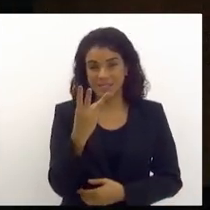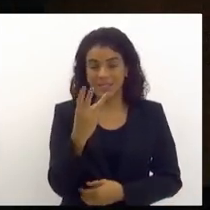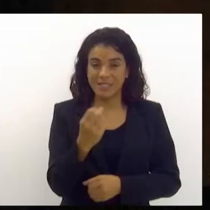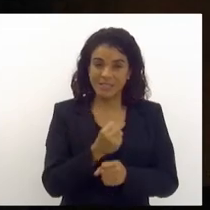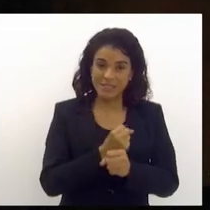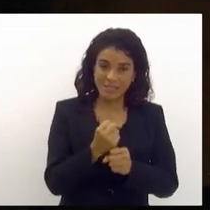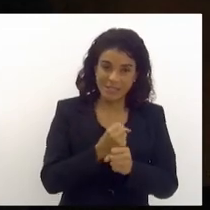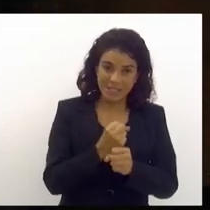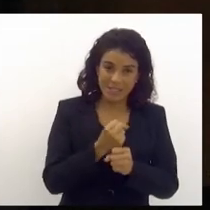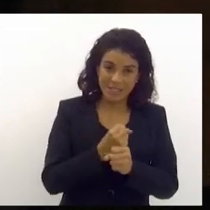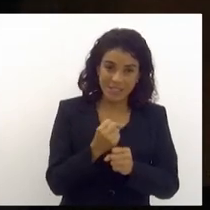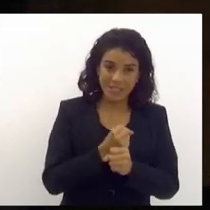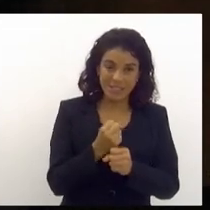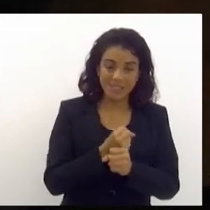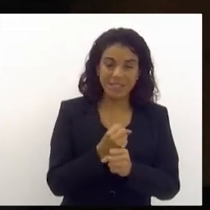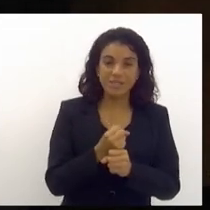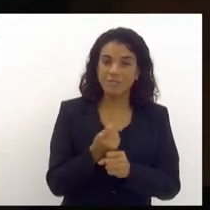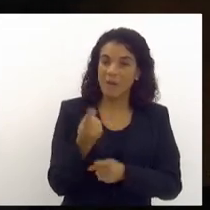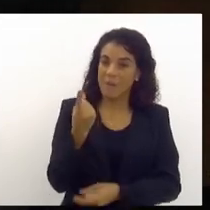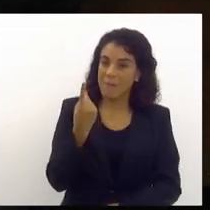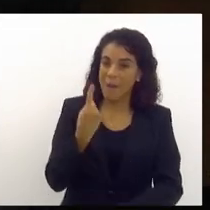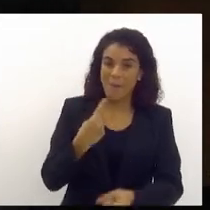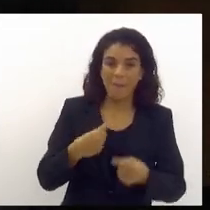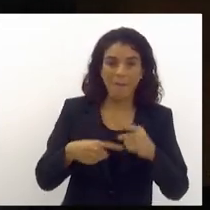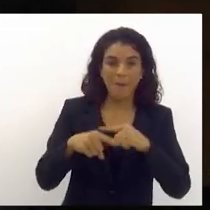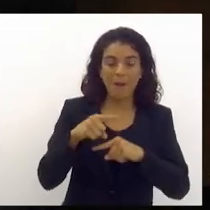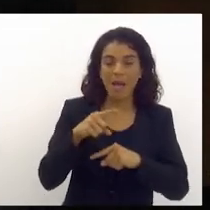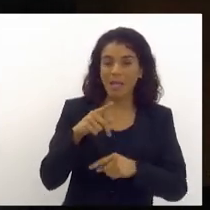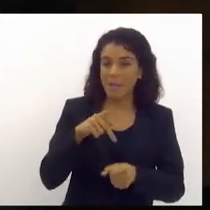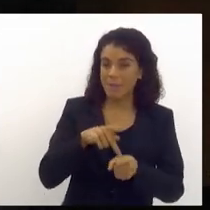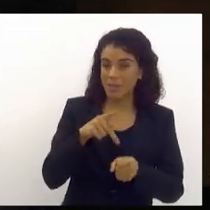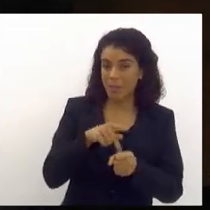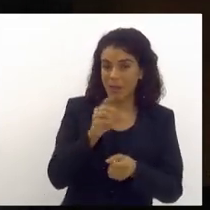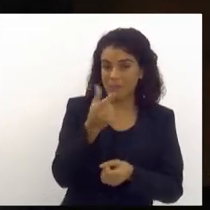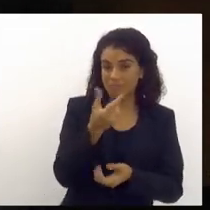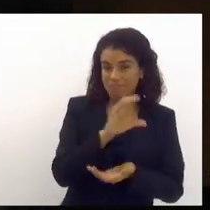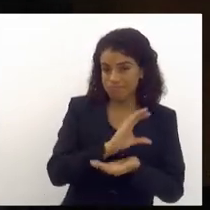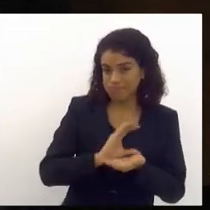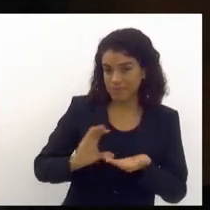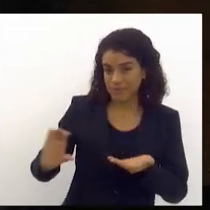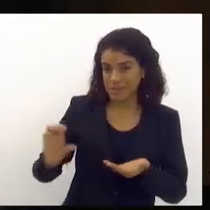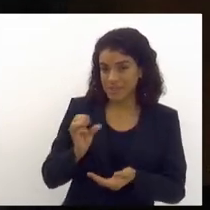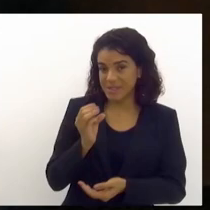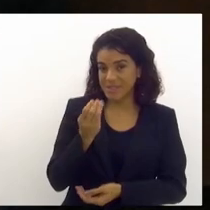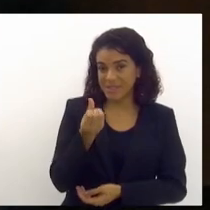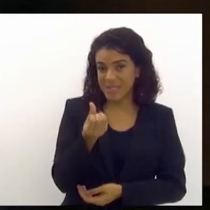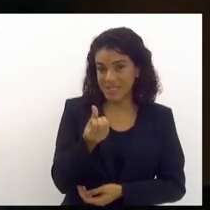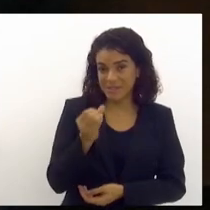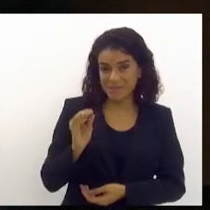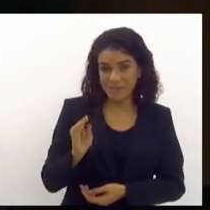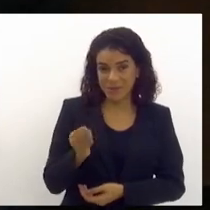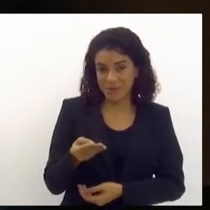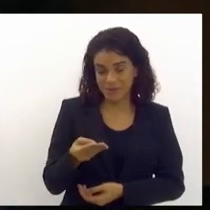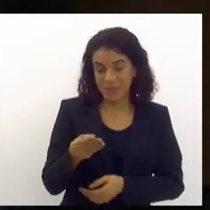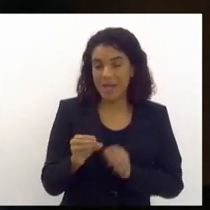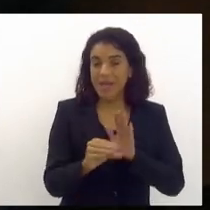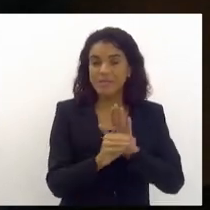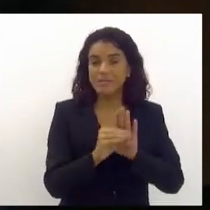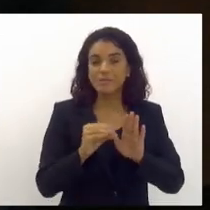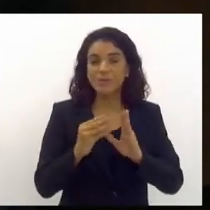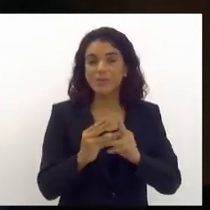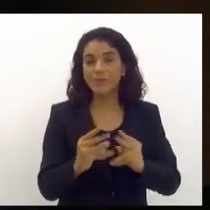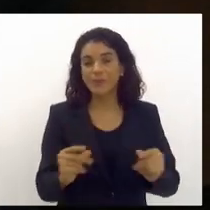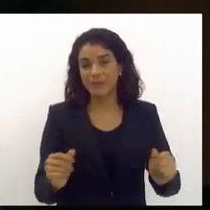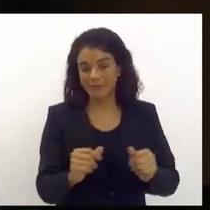para fazer com que a Petrobras passe 6 bilhões para o Estado. Se não fizer em 3 anos, essa emenda constitucional se torna